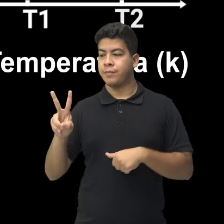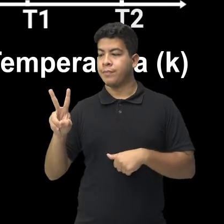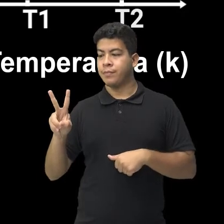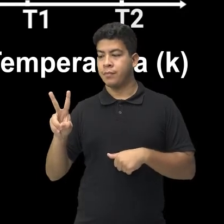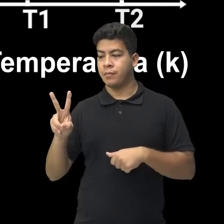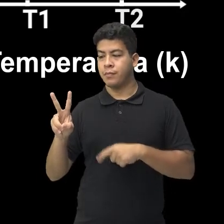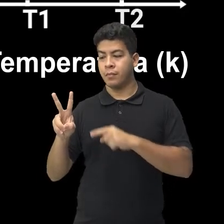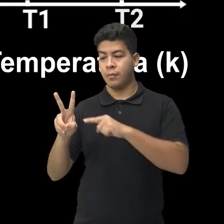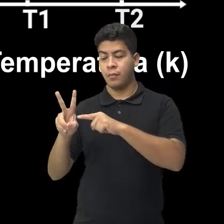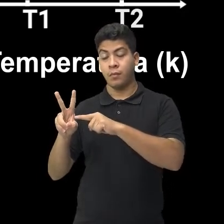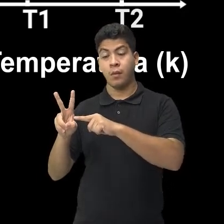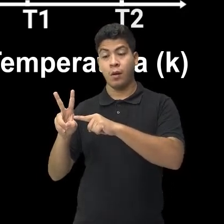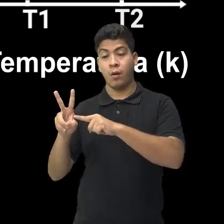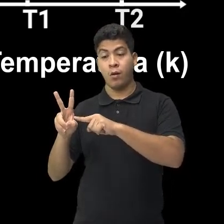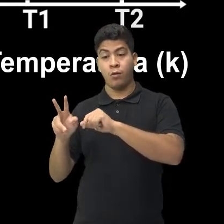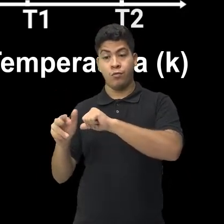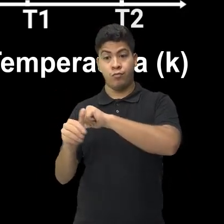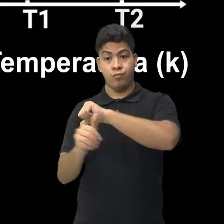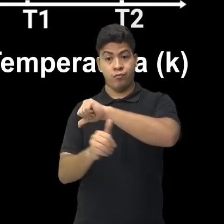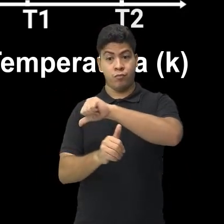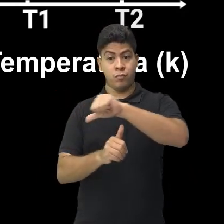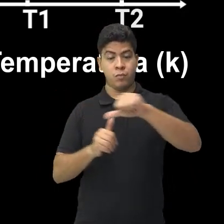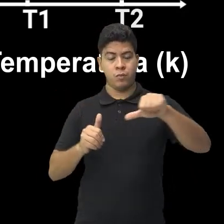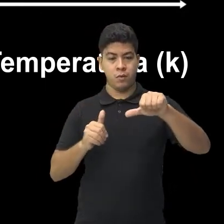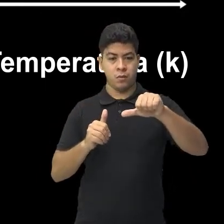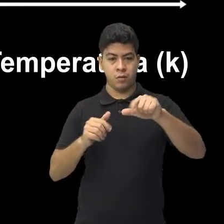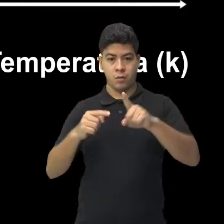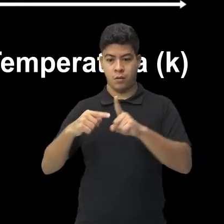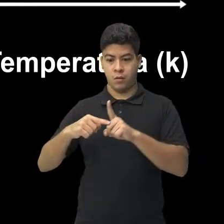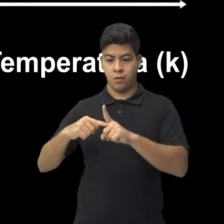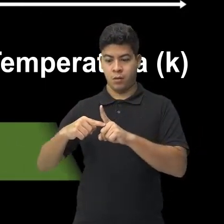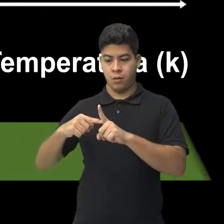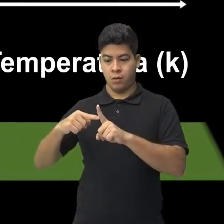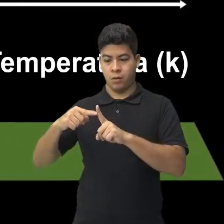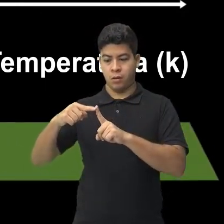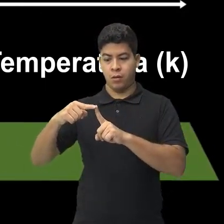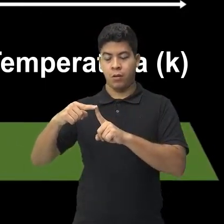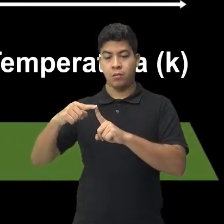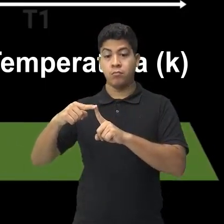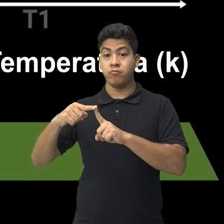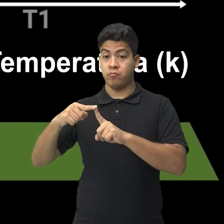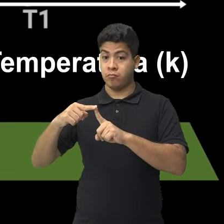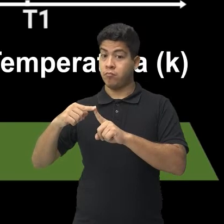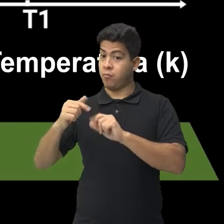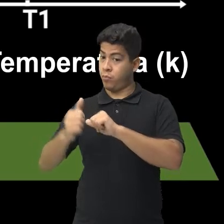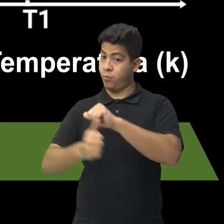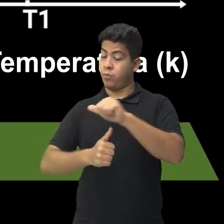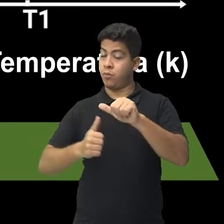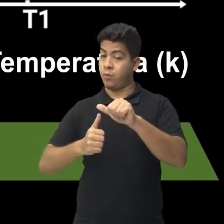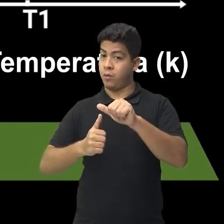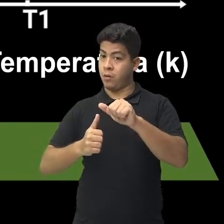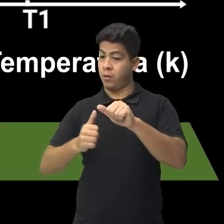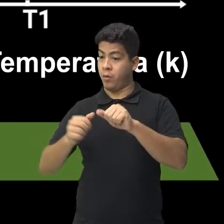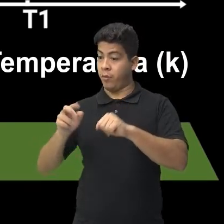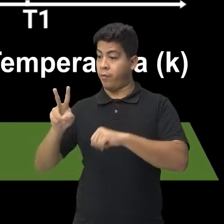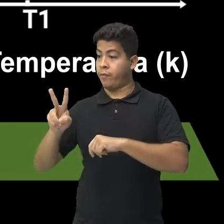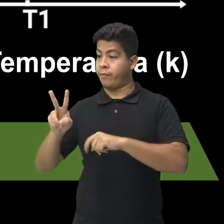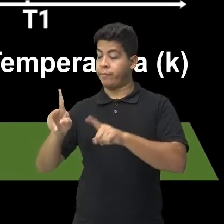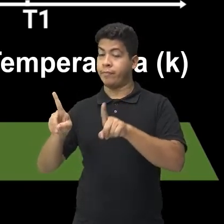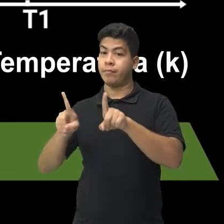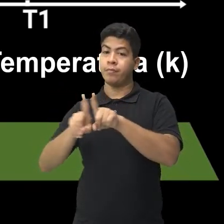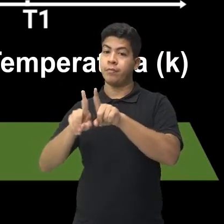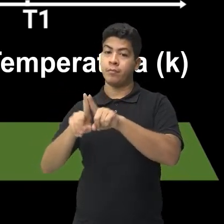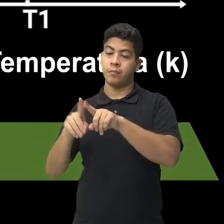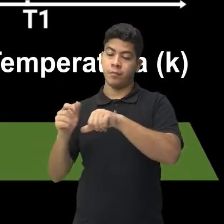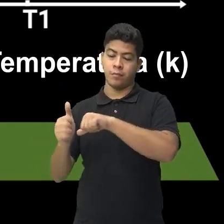volume vai mudar com a temperatura. Então, quando o volume mudar com a temperatura, olha só, quando eu